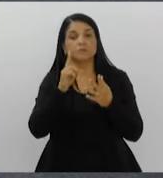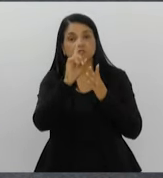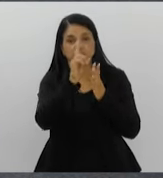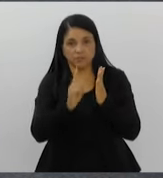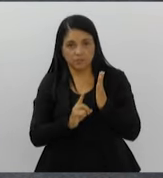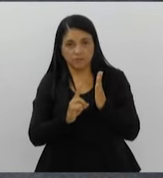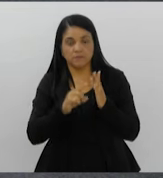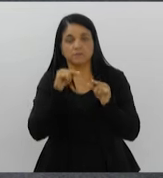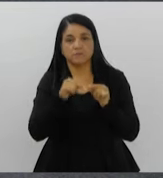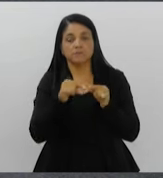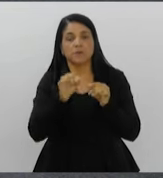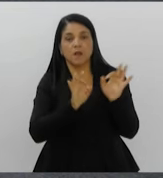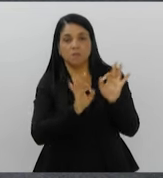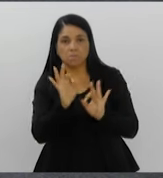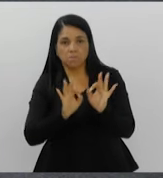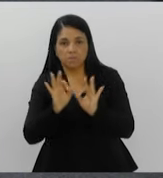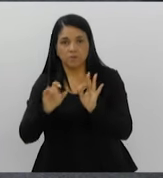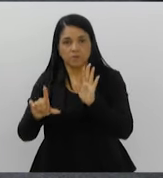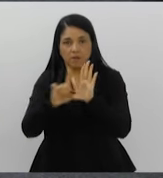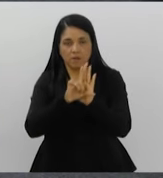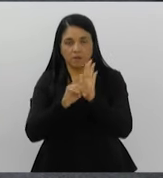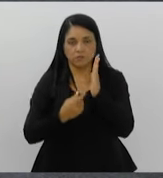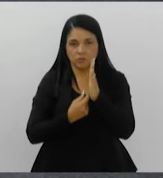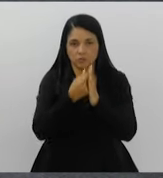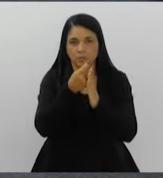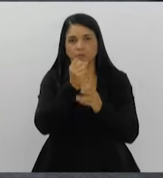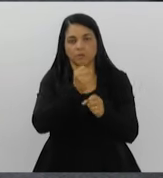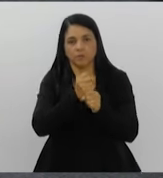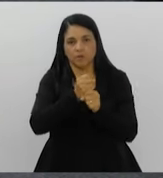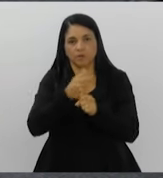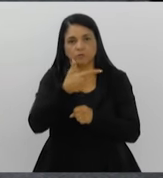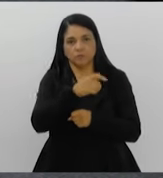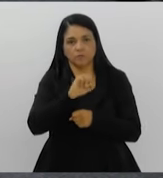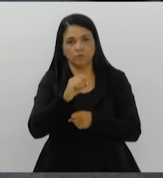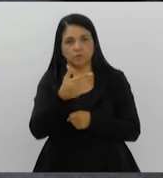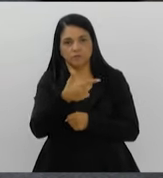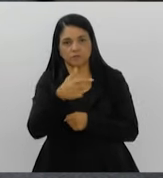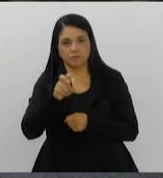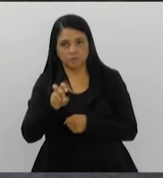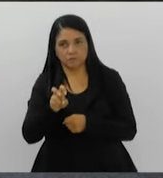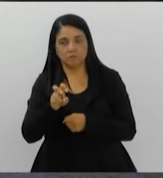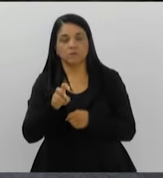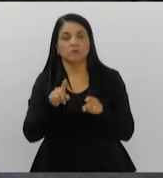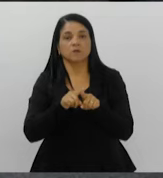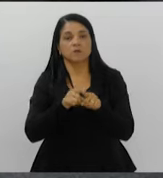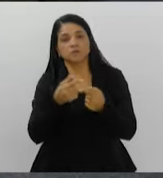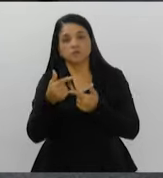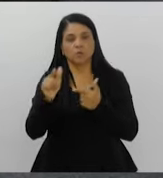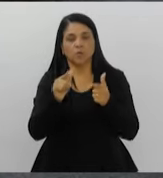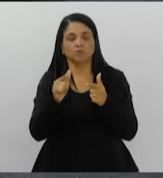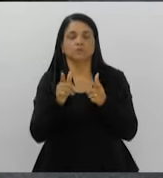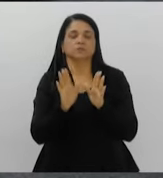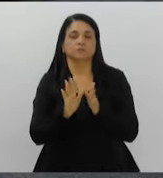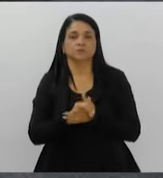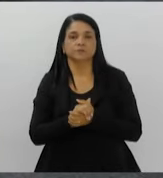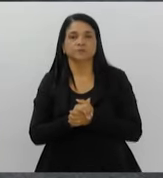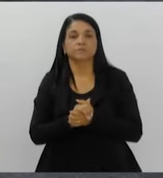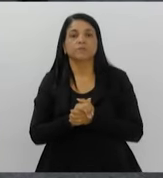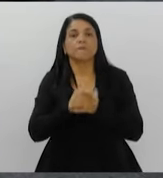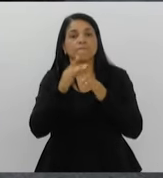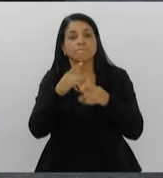diretrizes para a elaboração da Lei do Orçamento Anual de 2025 e da outras providências.